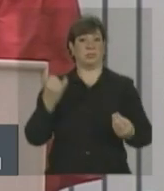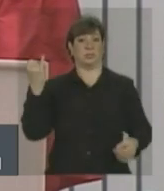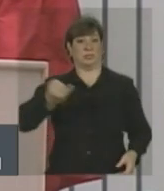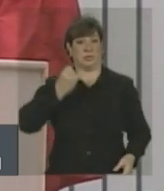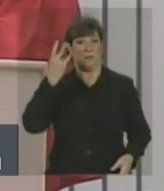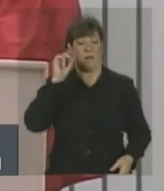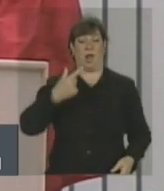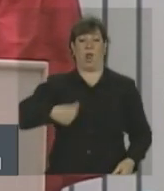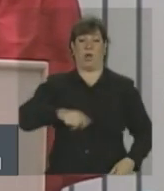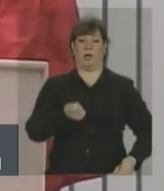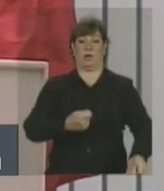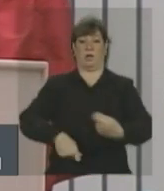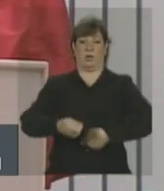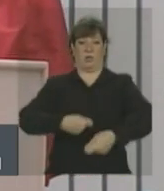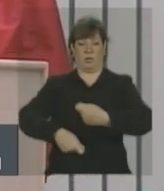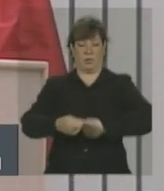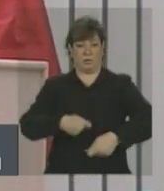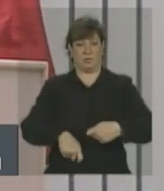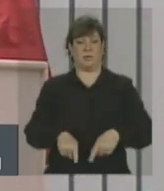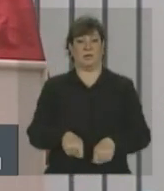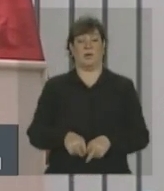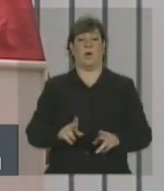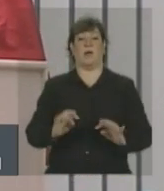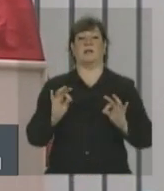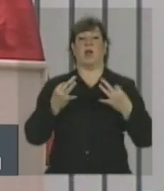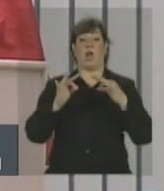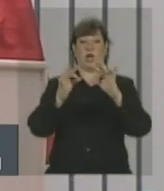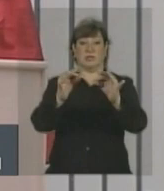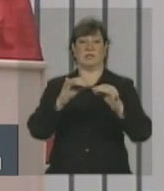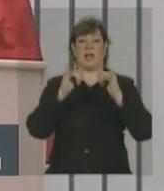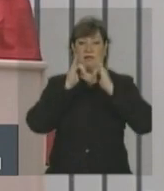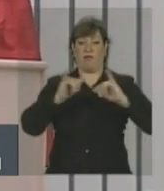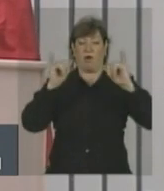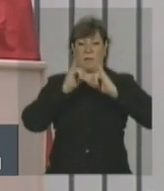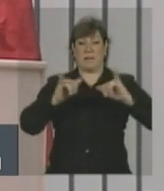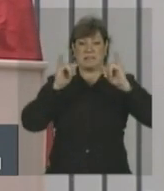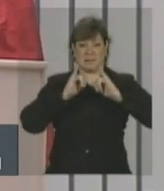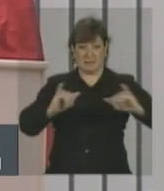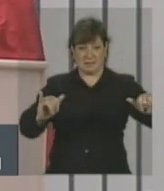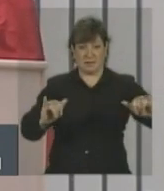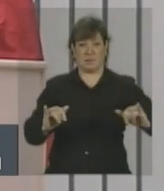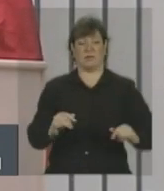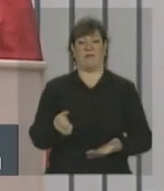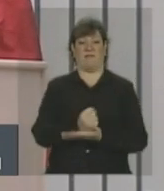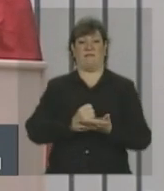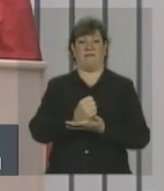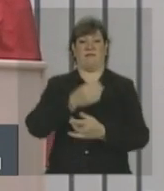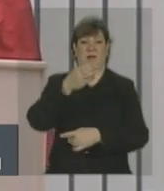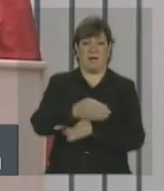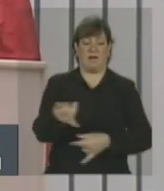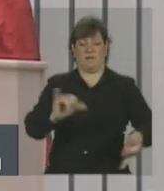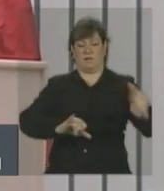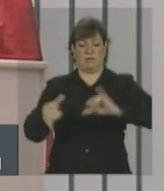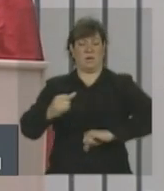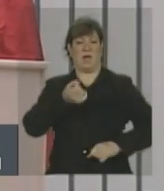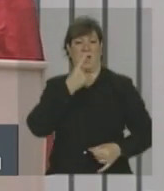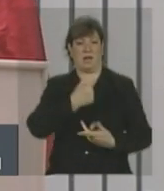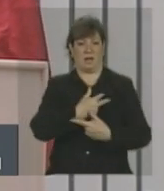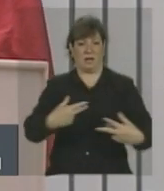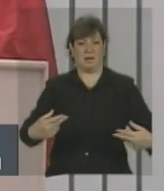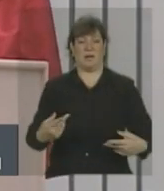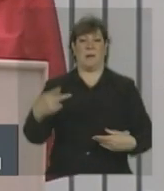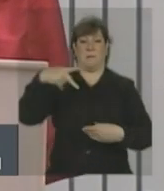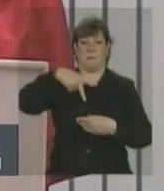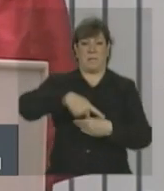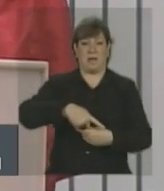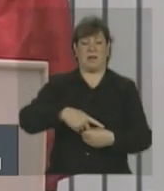para a nossa economia, como o da tecnologia de informação, o farmacêutico, o químico, o